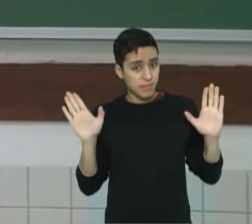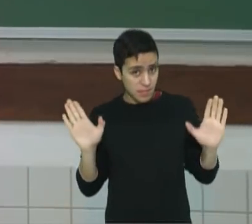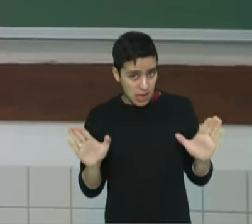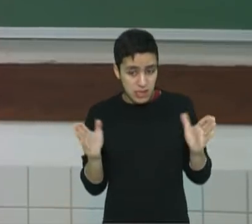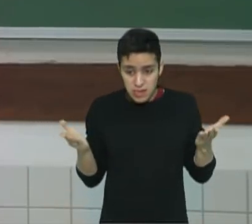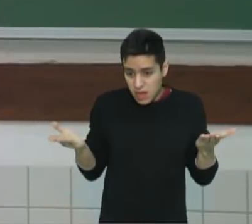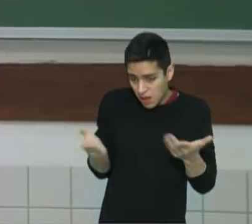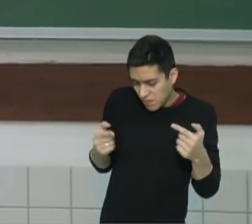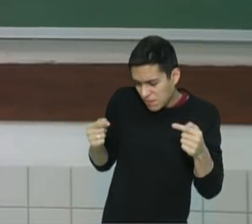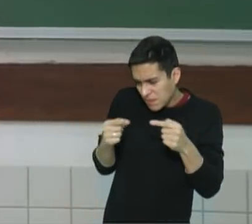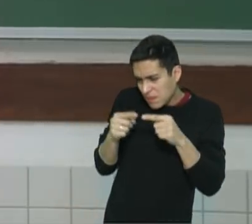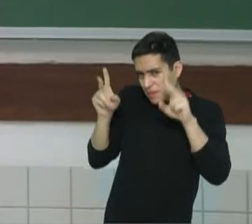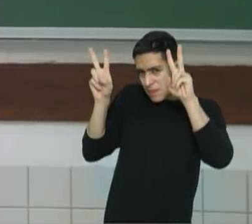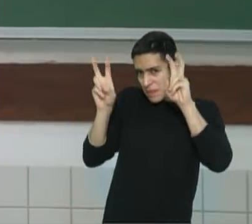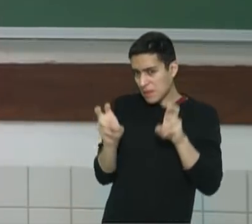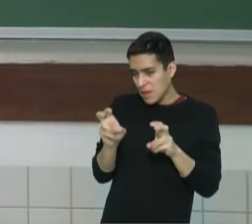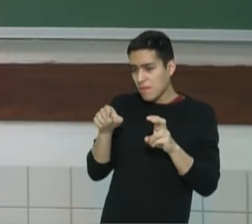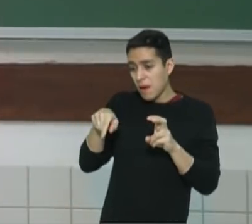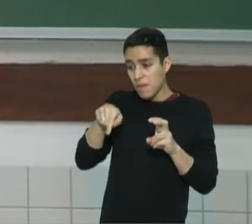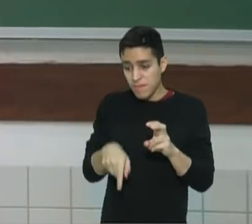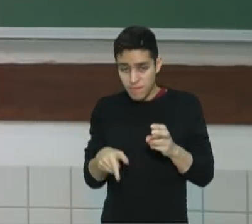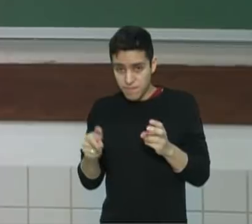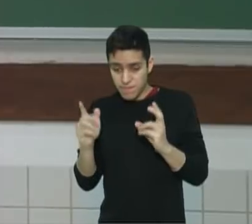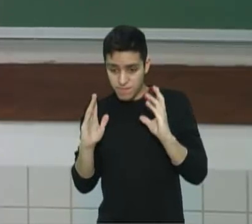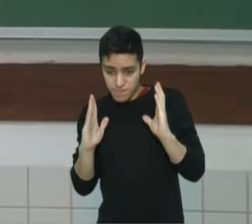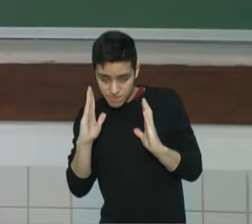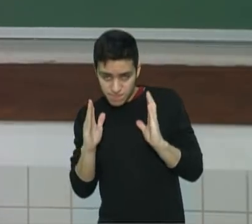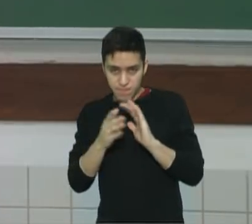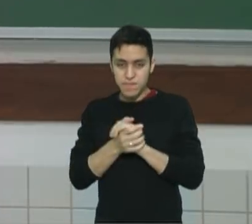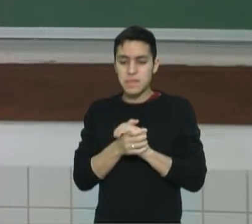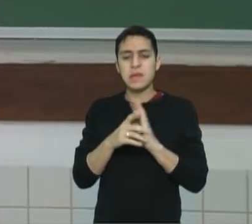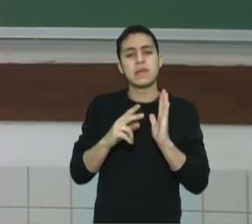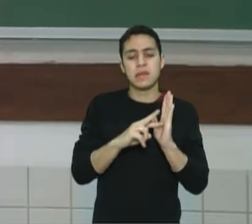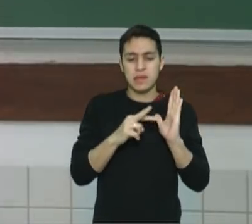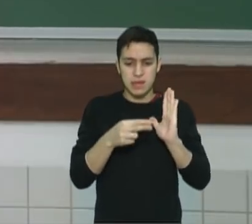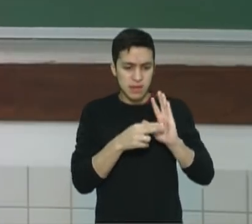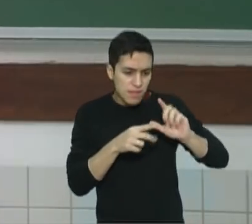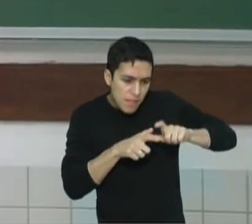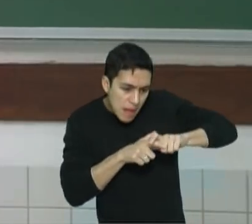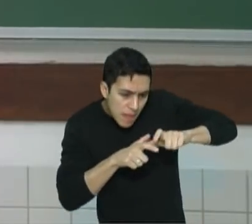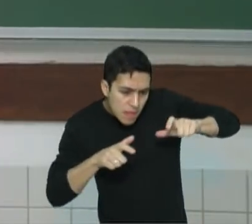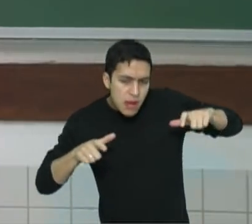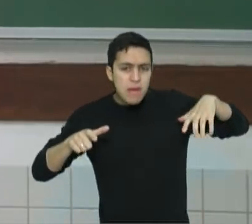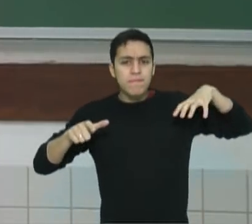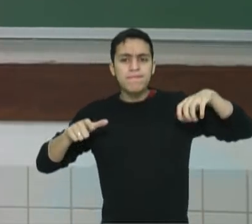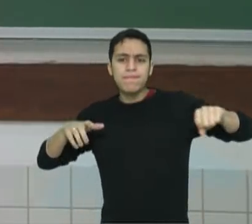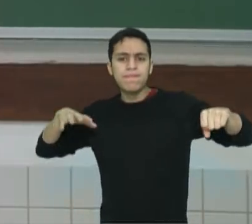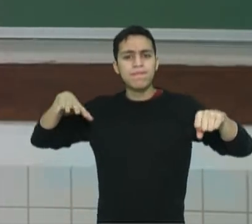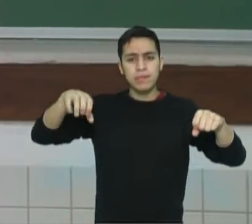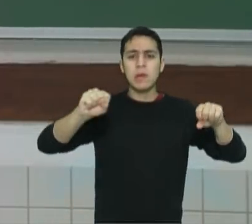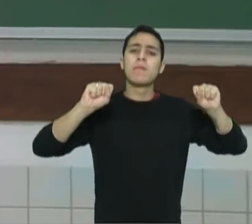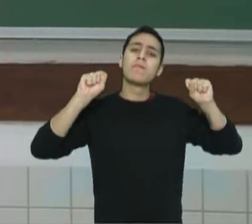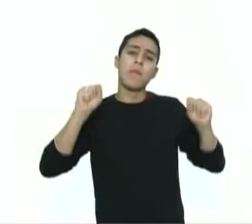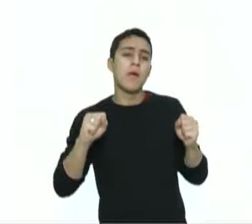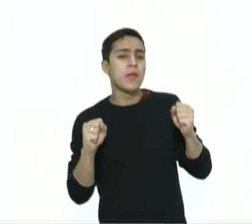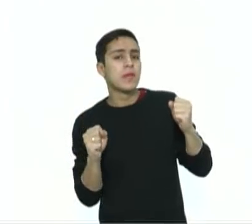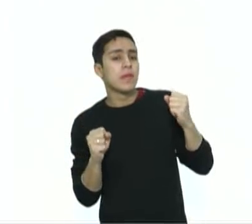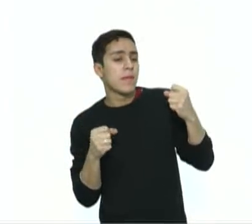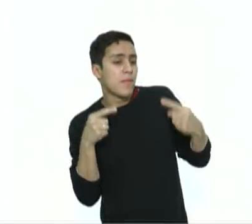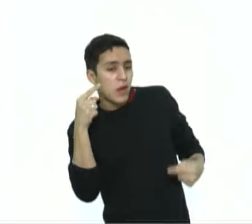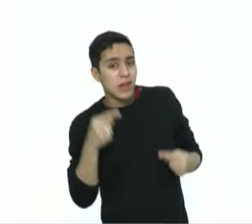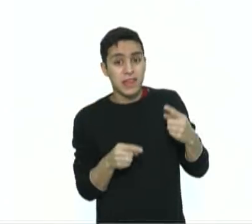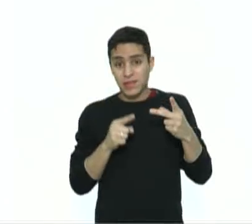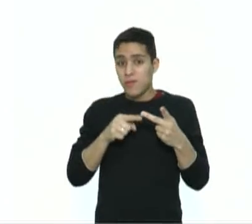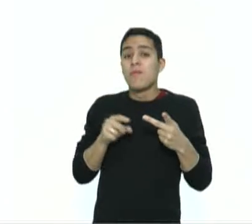temática atual, nós vamos ter que imperialismo é uma expansão, um domínio que pode ser político, pode